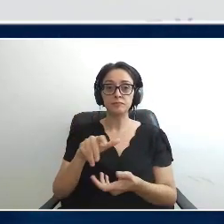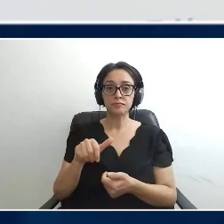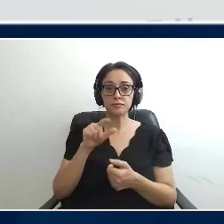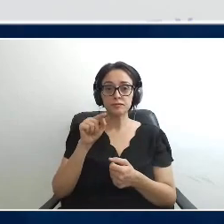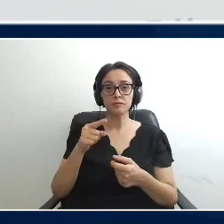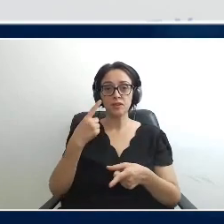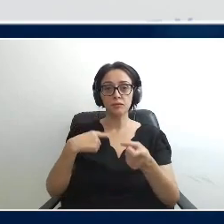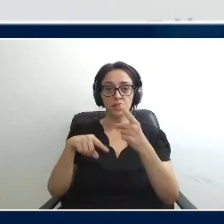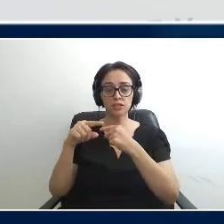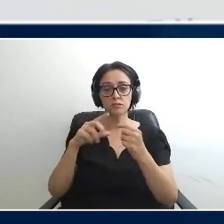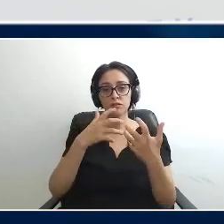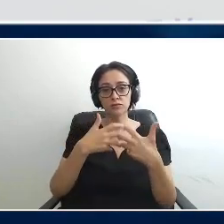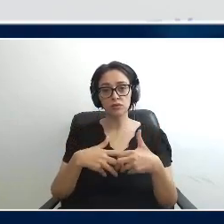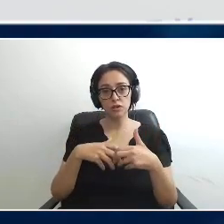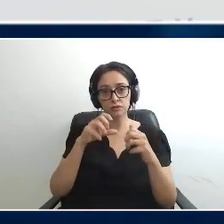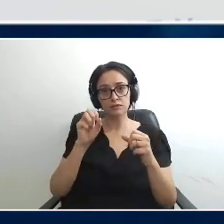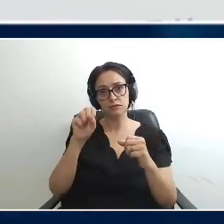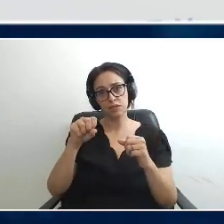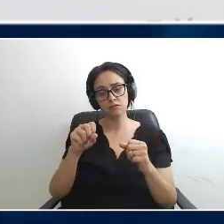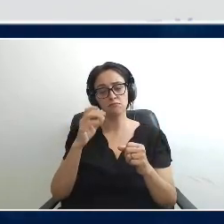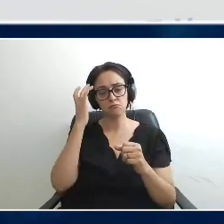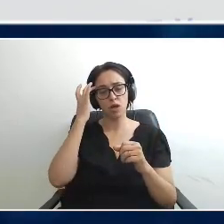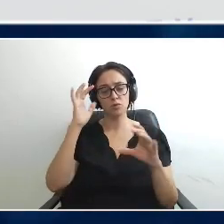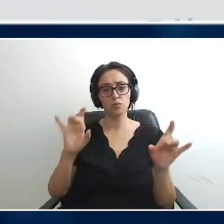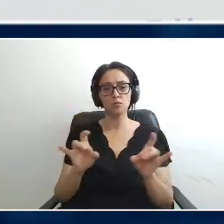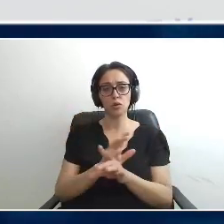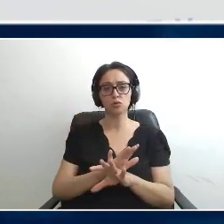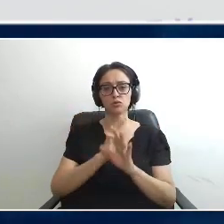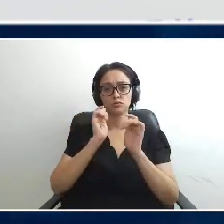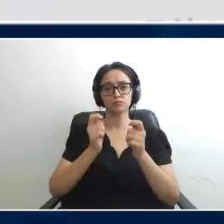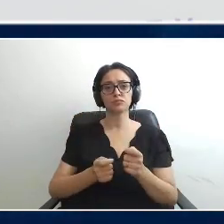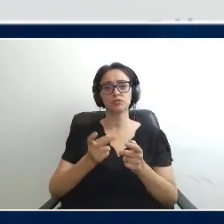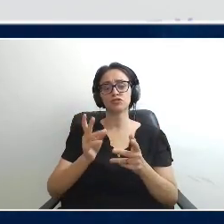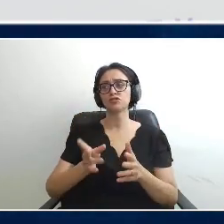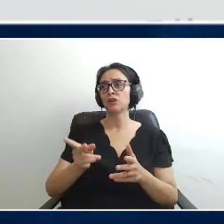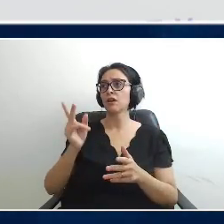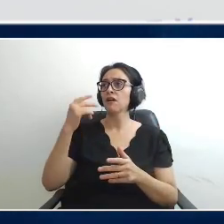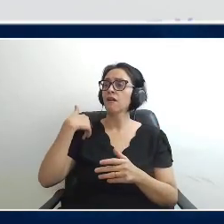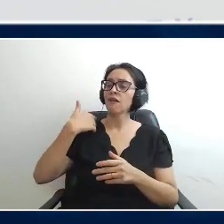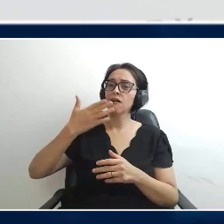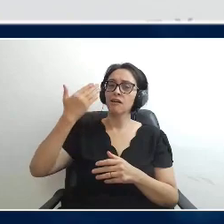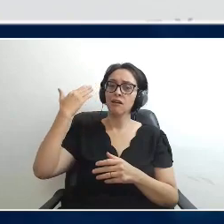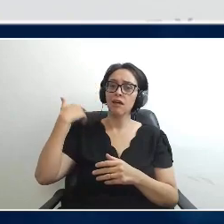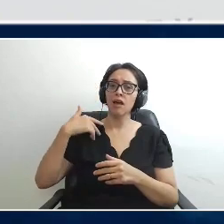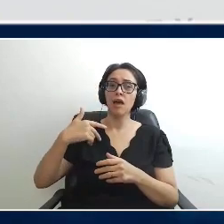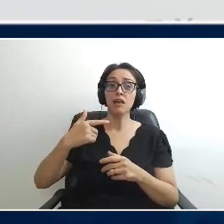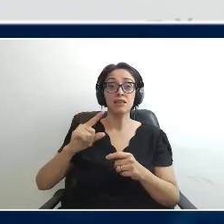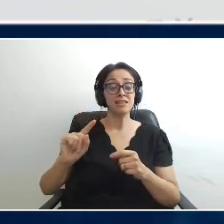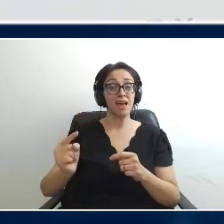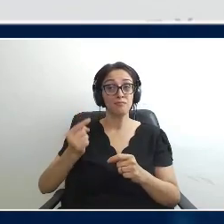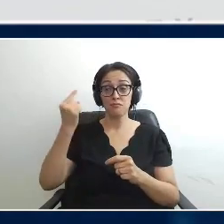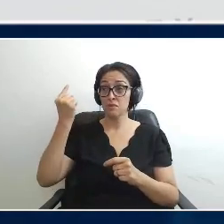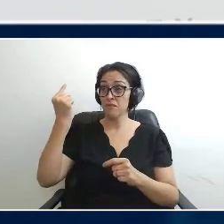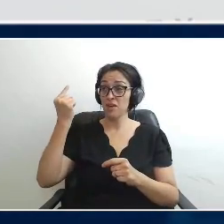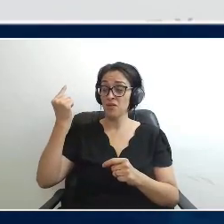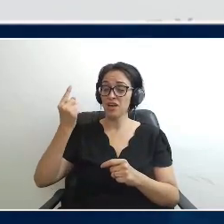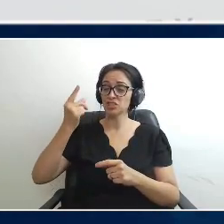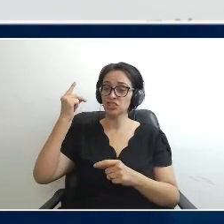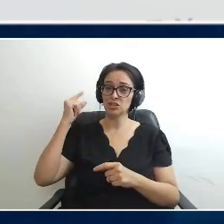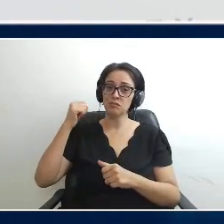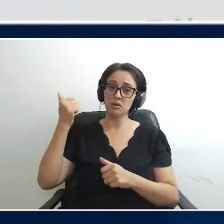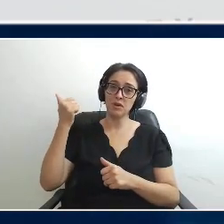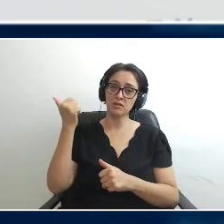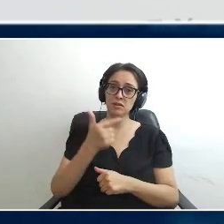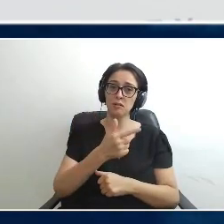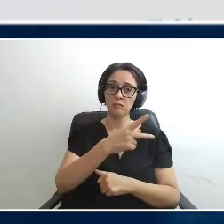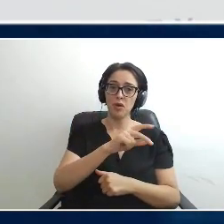paradigma funcional já, sim, está muito mais maduro, consolidado e até mais antigo que a própria orientação orientada a objetos. E o ganho dela no seu dia a dia vai